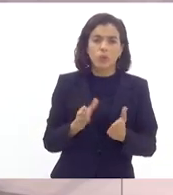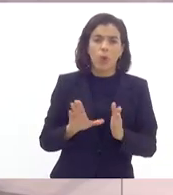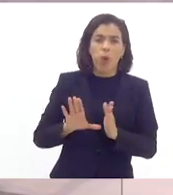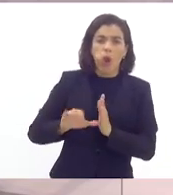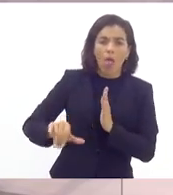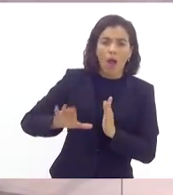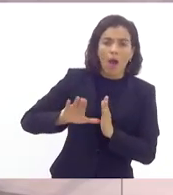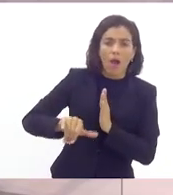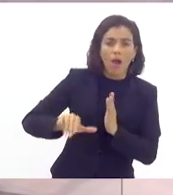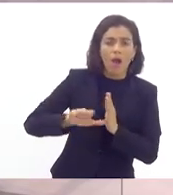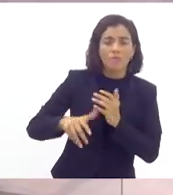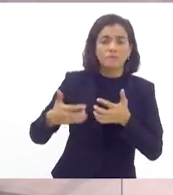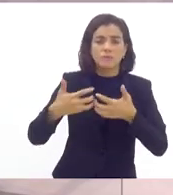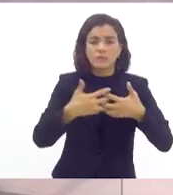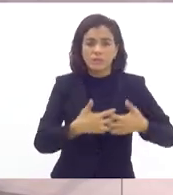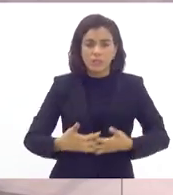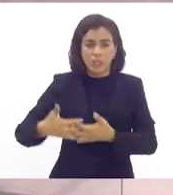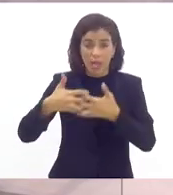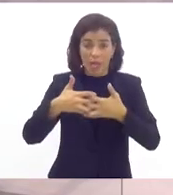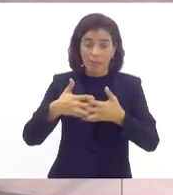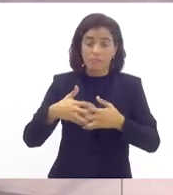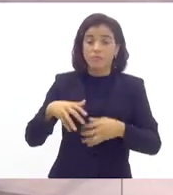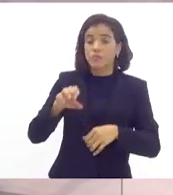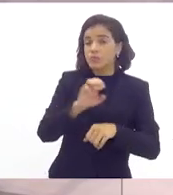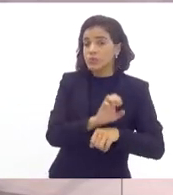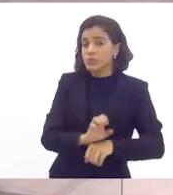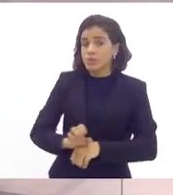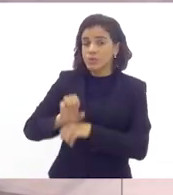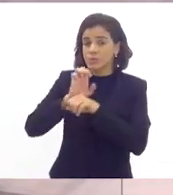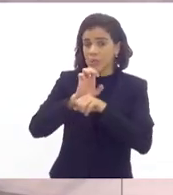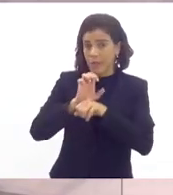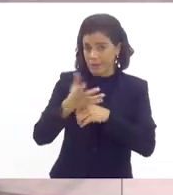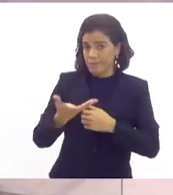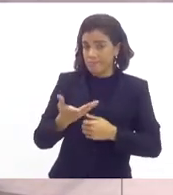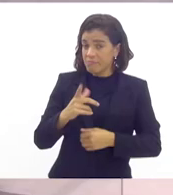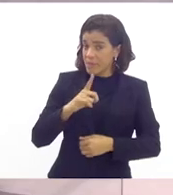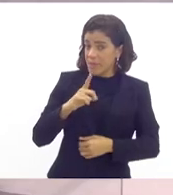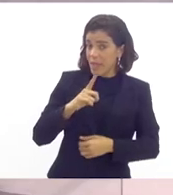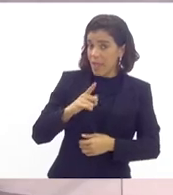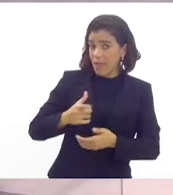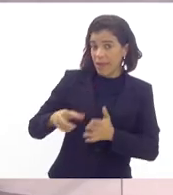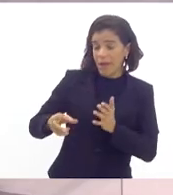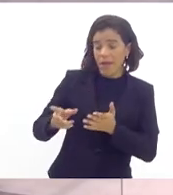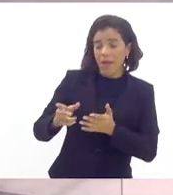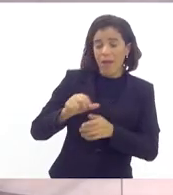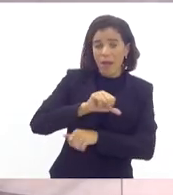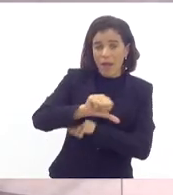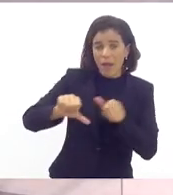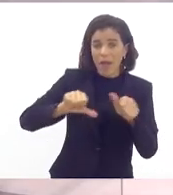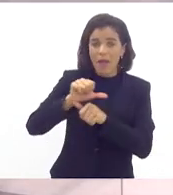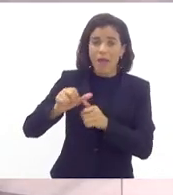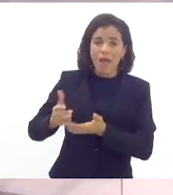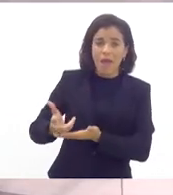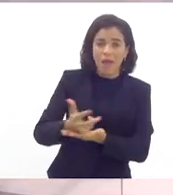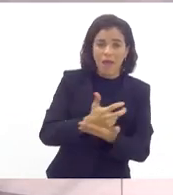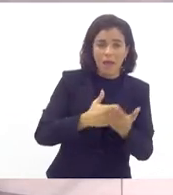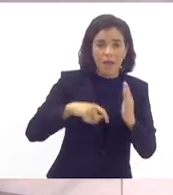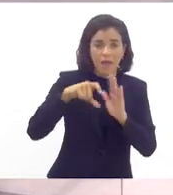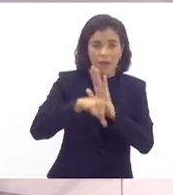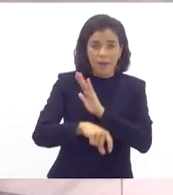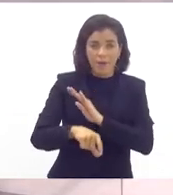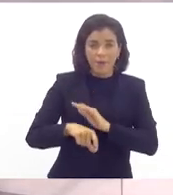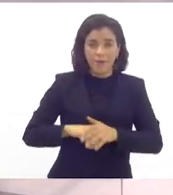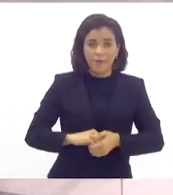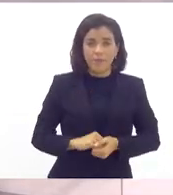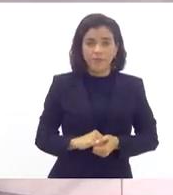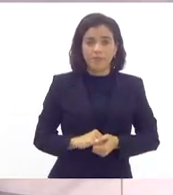cargas nos estados. Então, nós temos essa reforma tributária. Aqui no estado do Rio de Janeiro, onde nós estamos